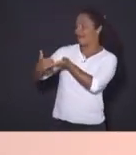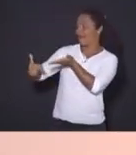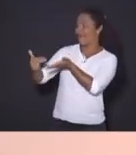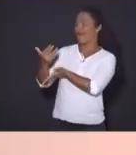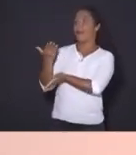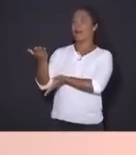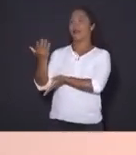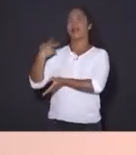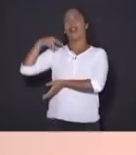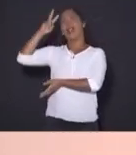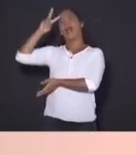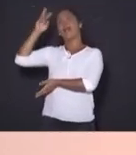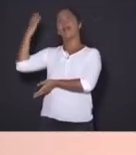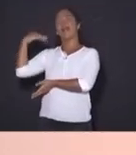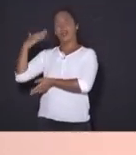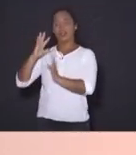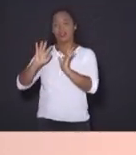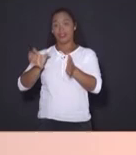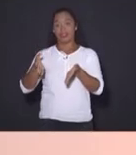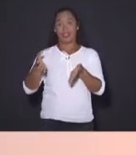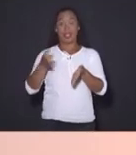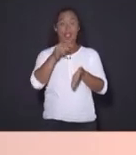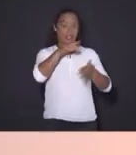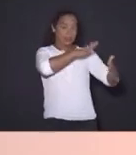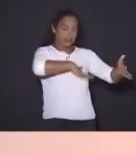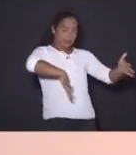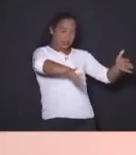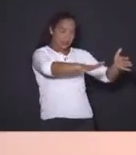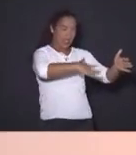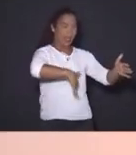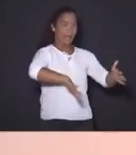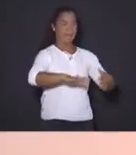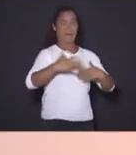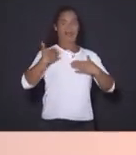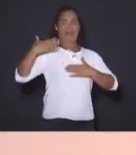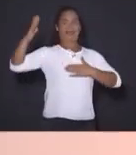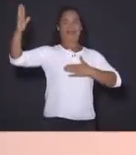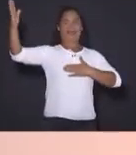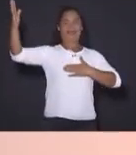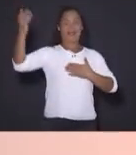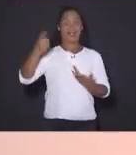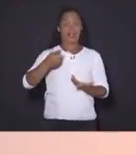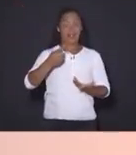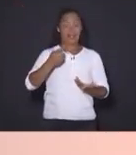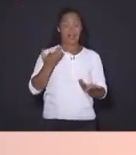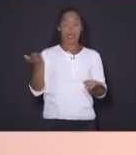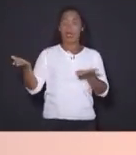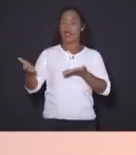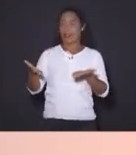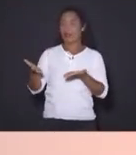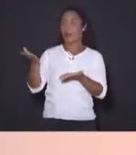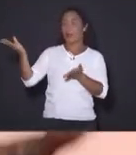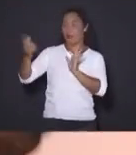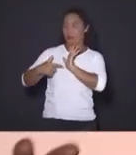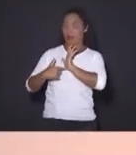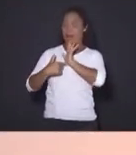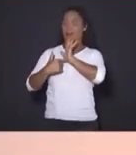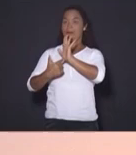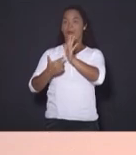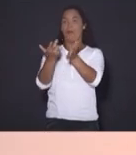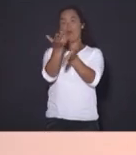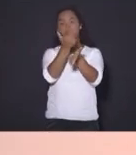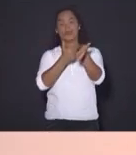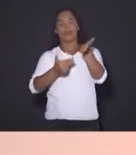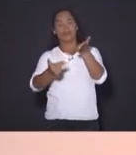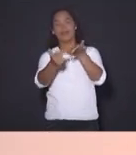interpretei cassol se passei muito tempo ali na prática só tentando entender que gesto é esse nildão né coloca aí nesse desenho